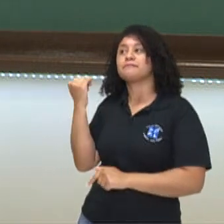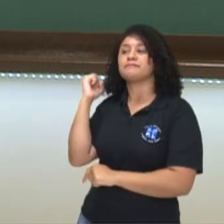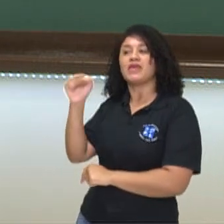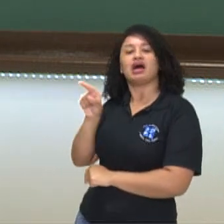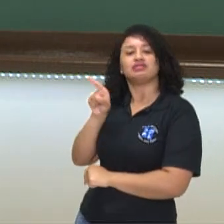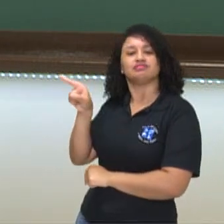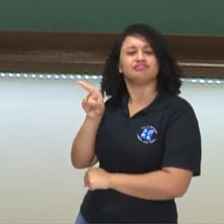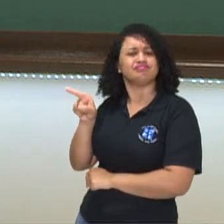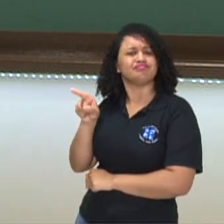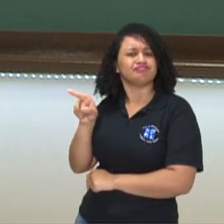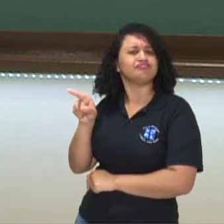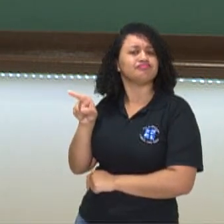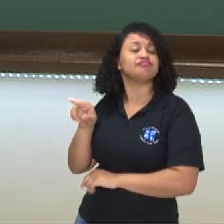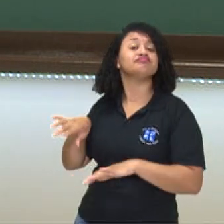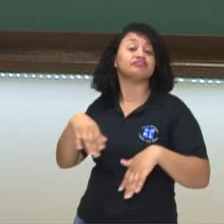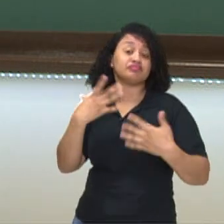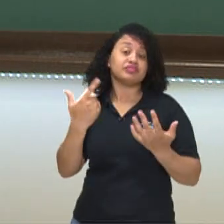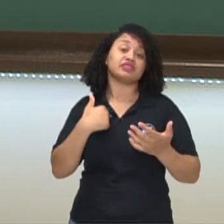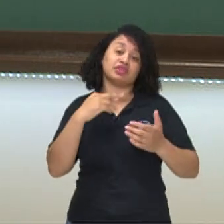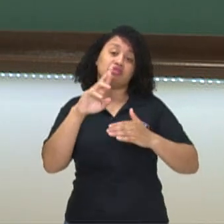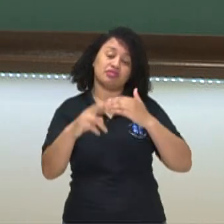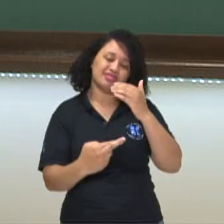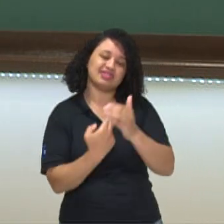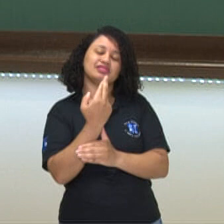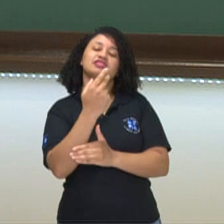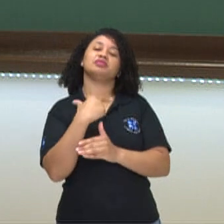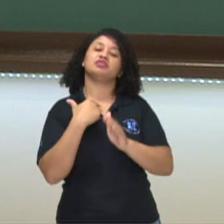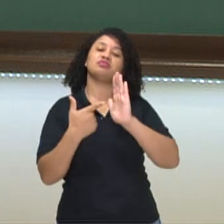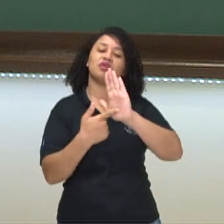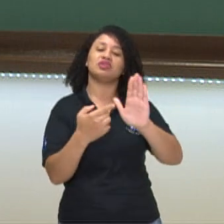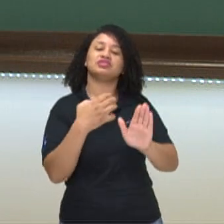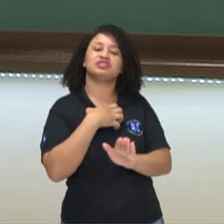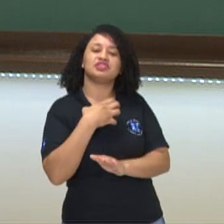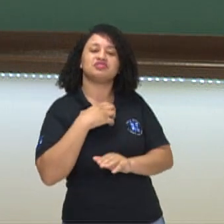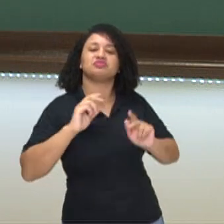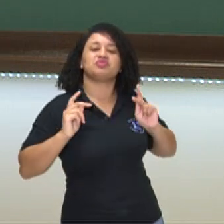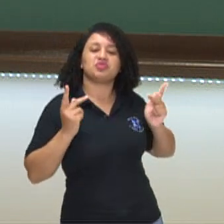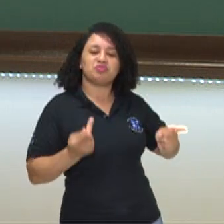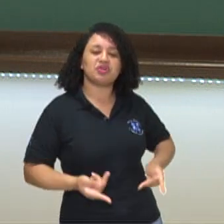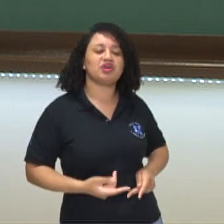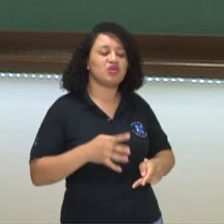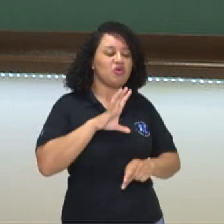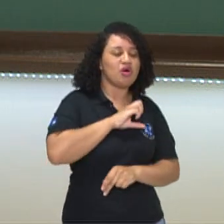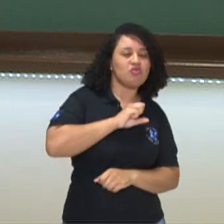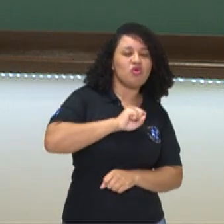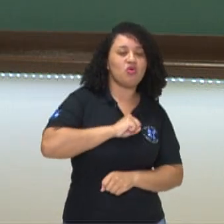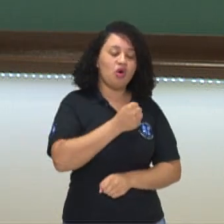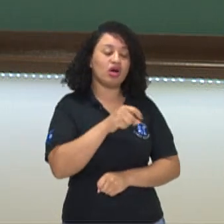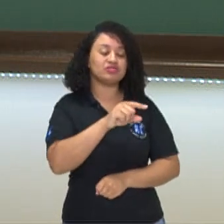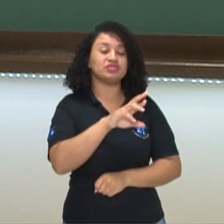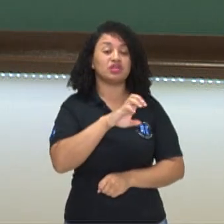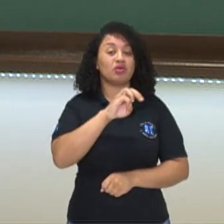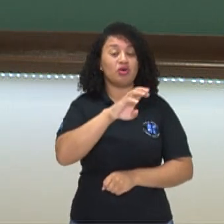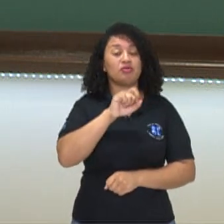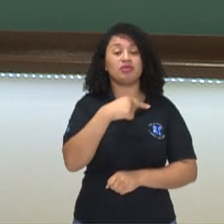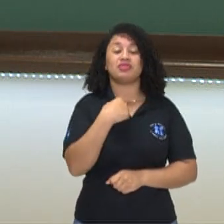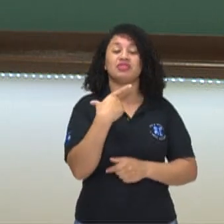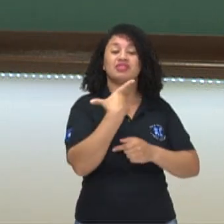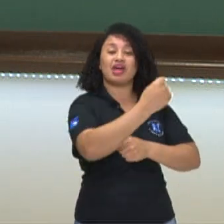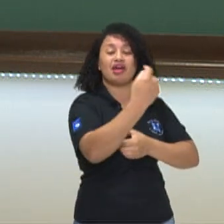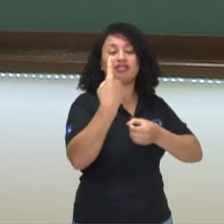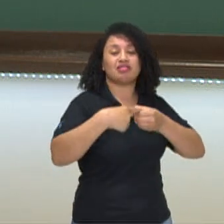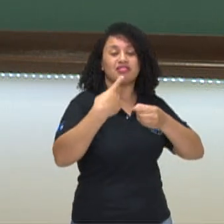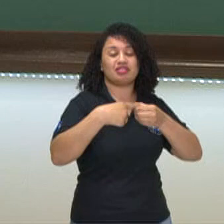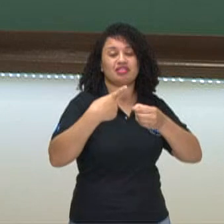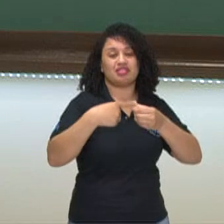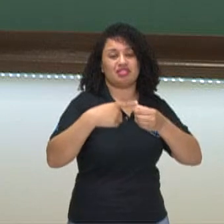o Renascimento trabalha os sentimentos humanos, o amor, o ódio, né? Romeu precisa sair da cidade de Verona, né? O